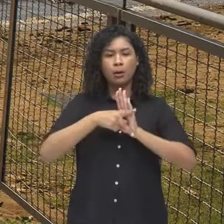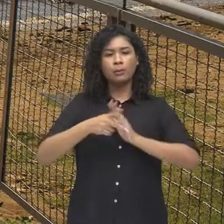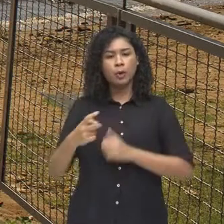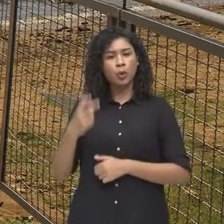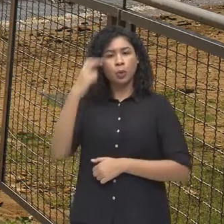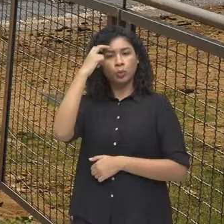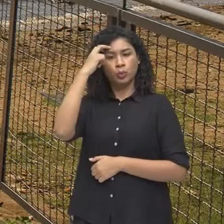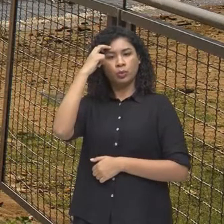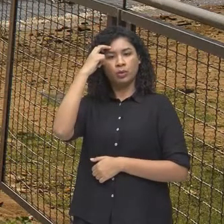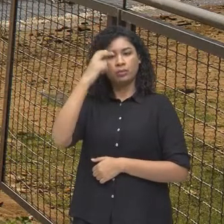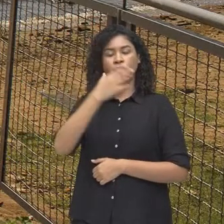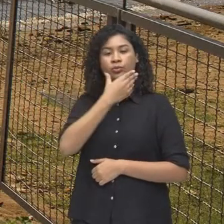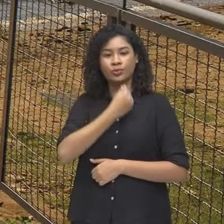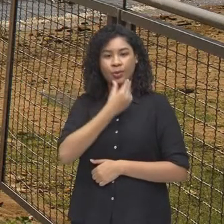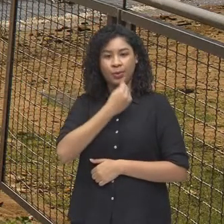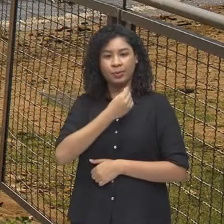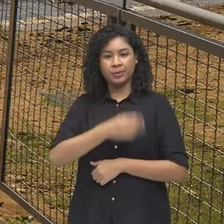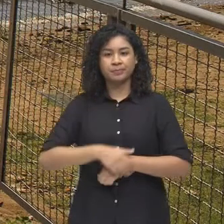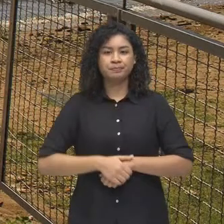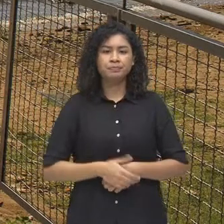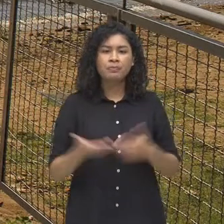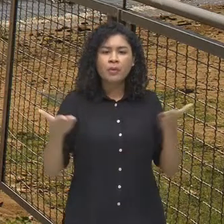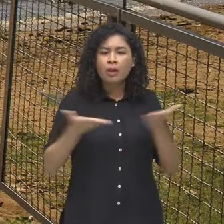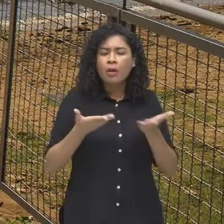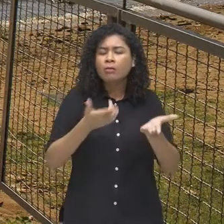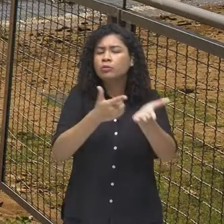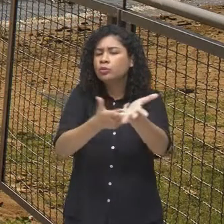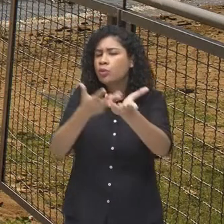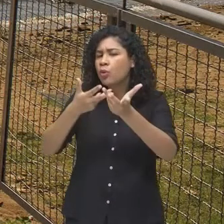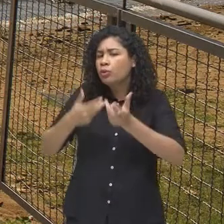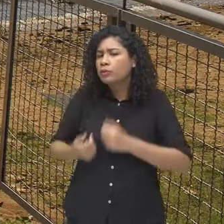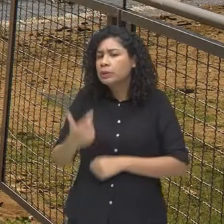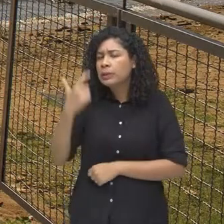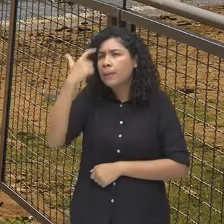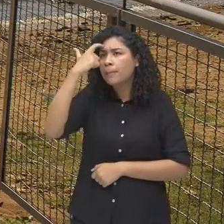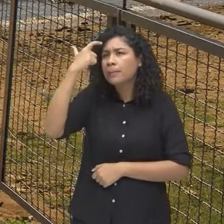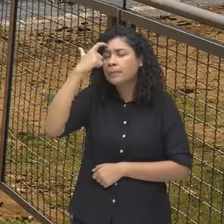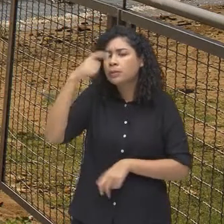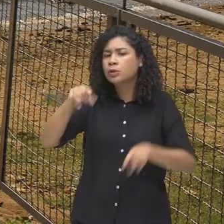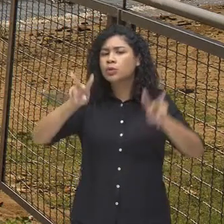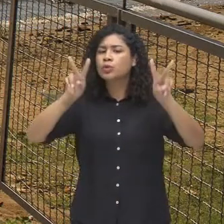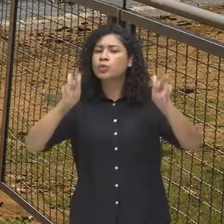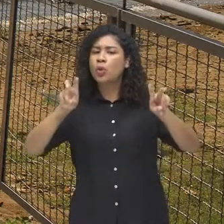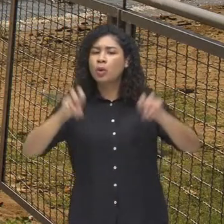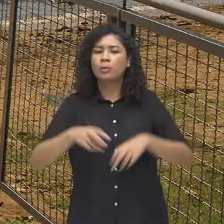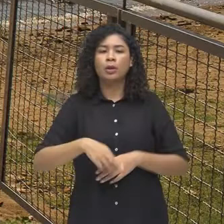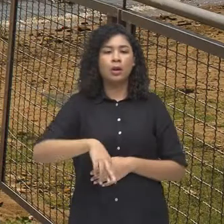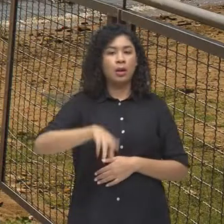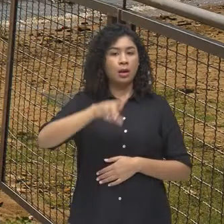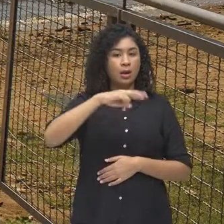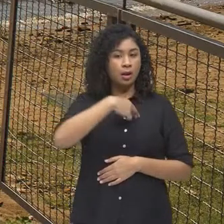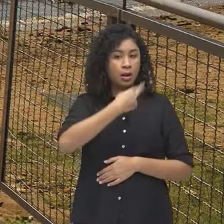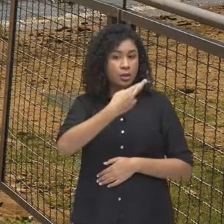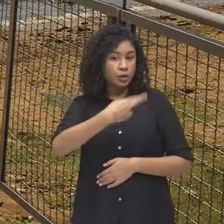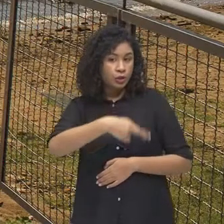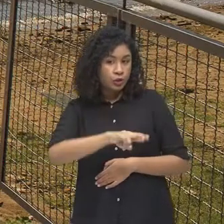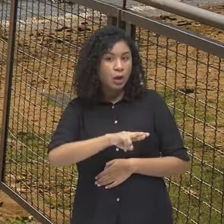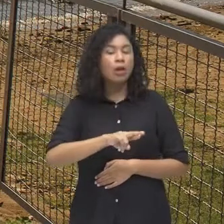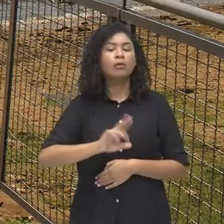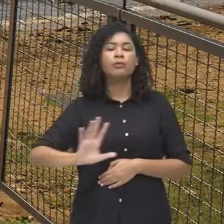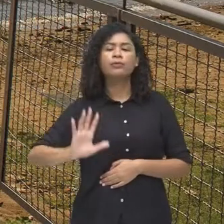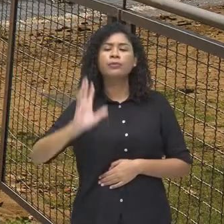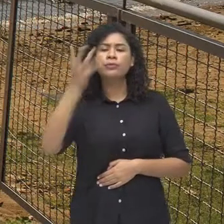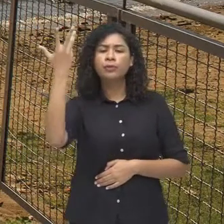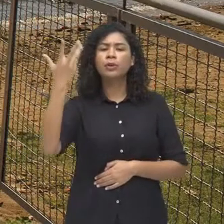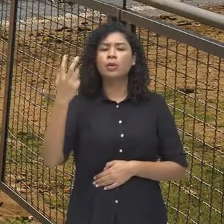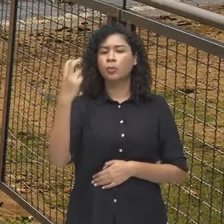vou te convidar a pensar a religião como fenômeno cultural. Até então,